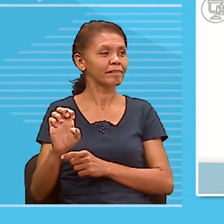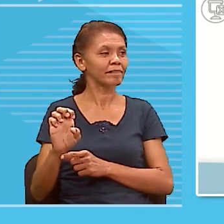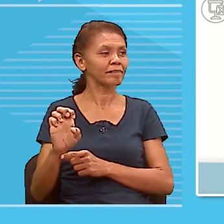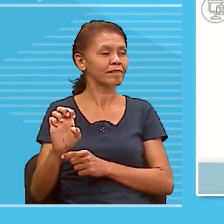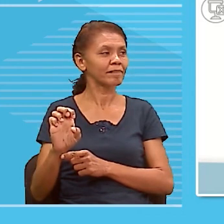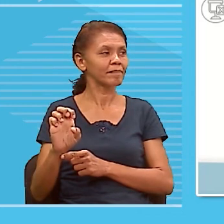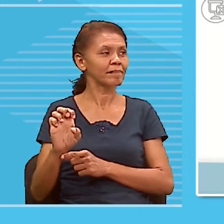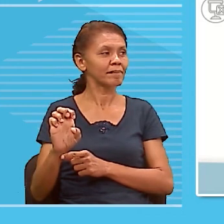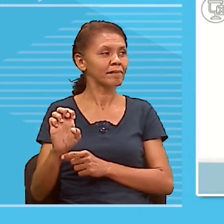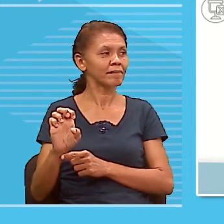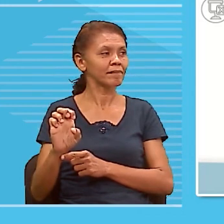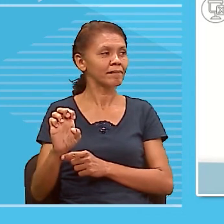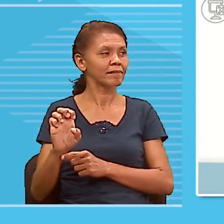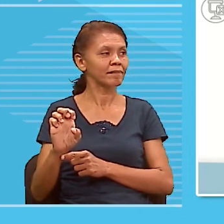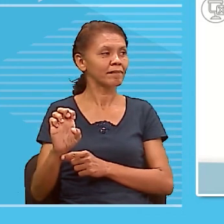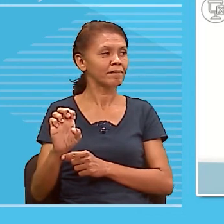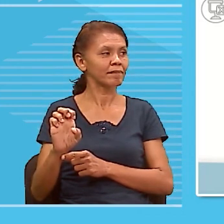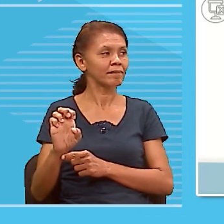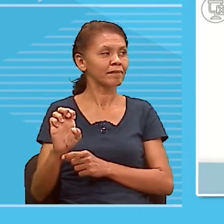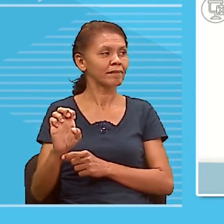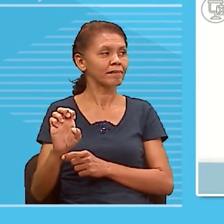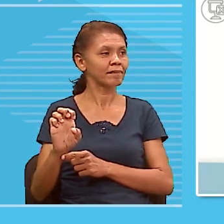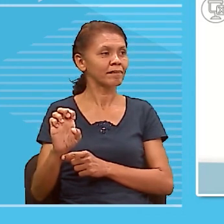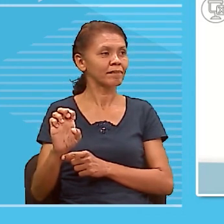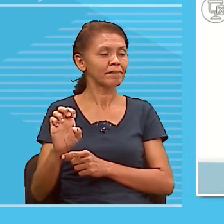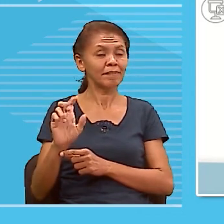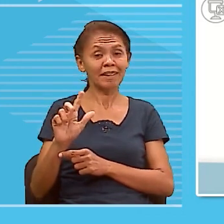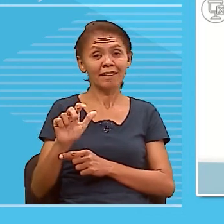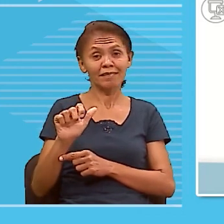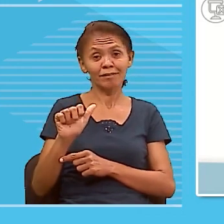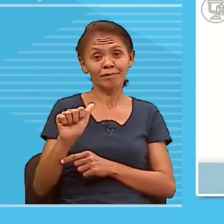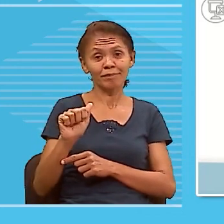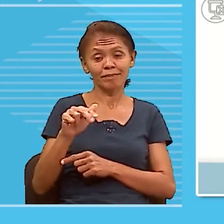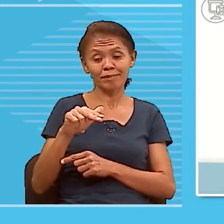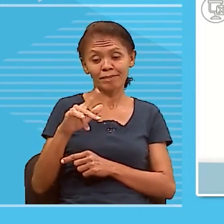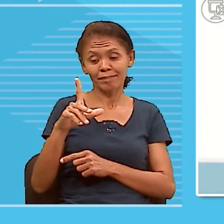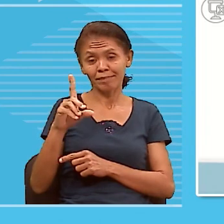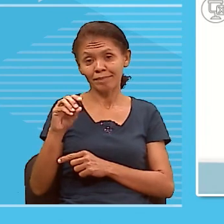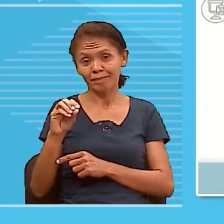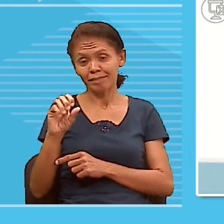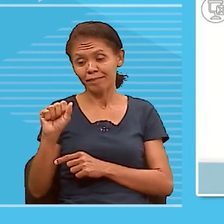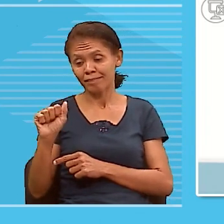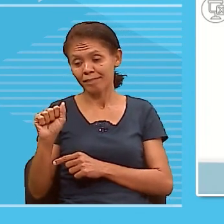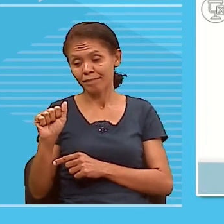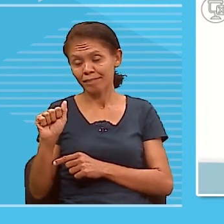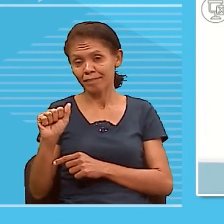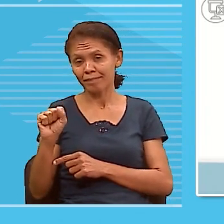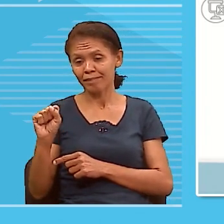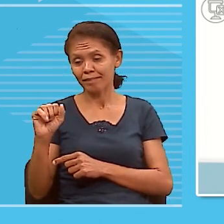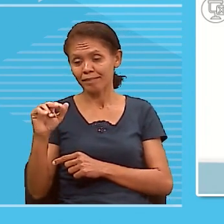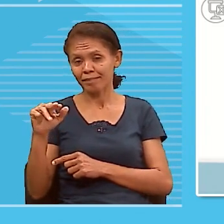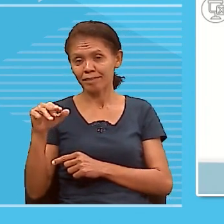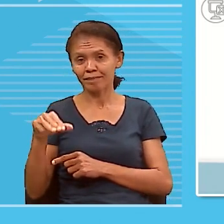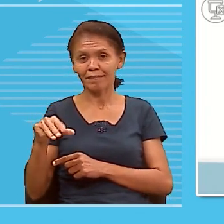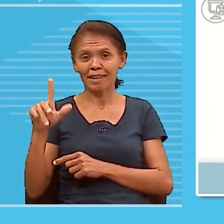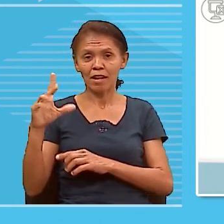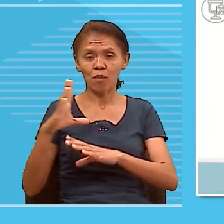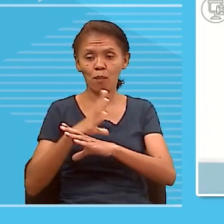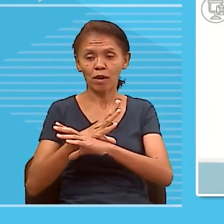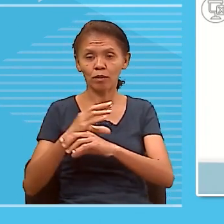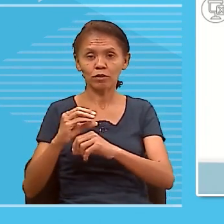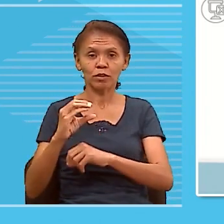porque eu ainda assim não é uma conjunção concessiva a concessiva me dá uma ideia